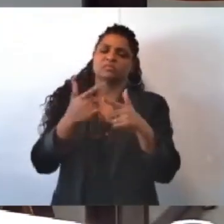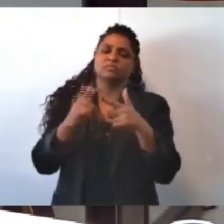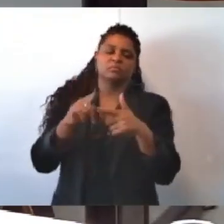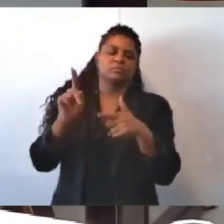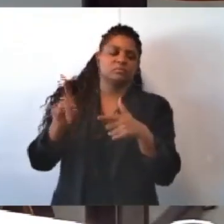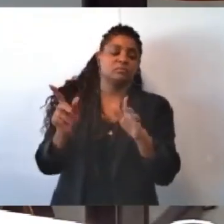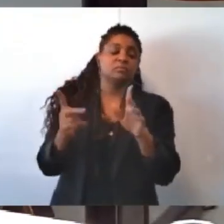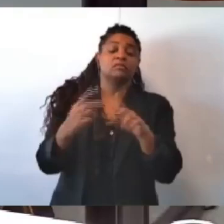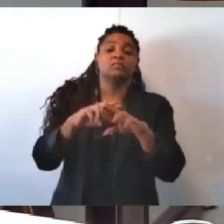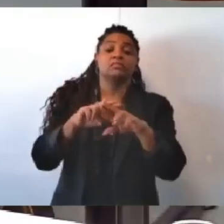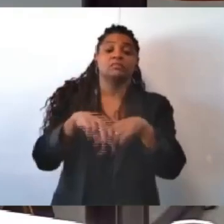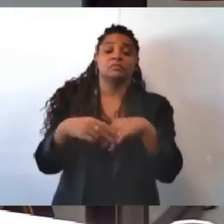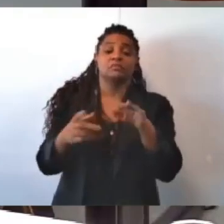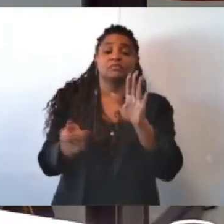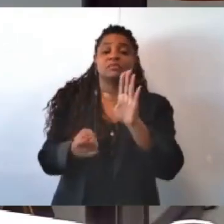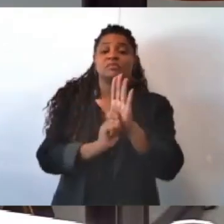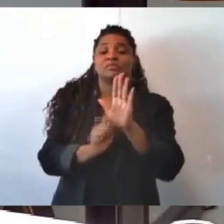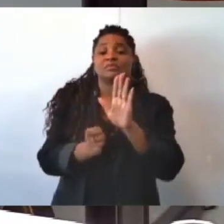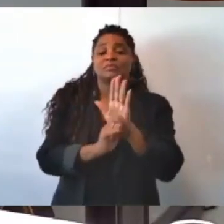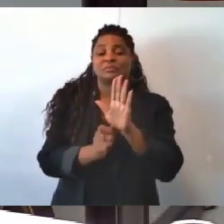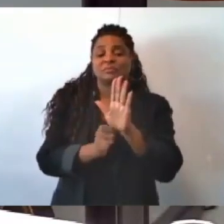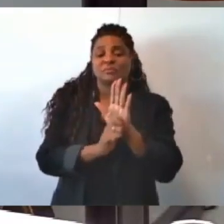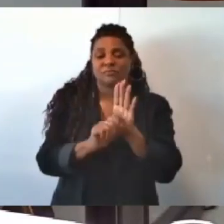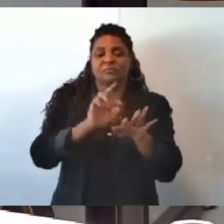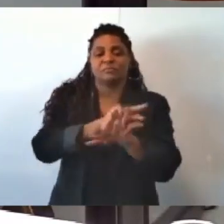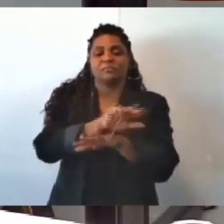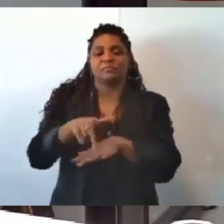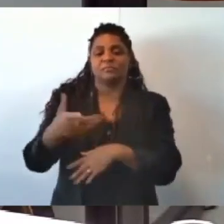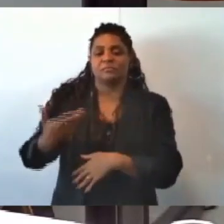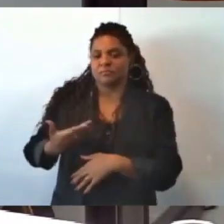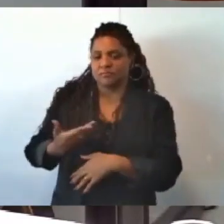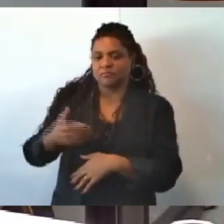colegas moradores colocaram aqui a questão da insegurança no bairro.